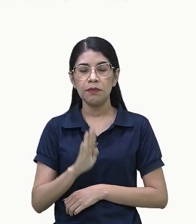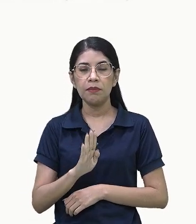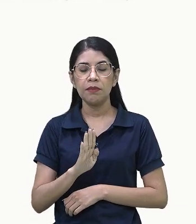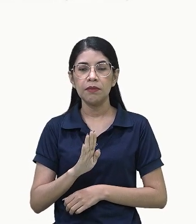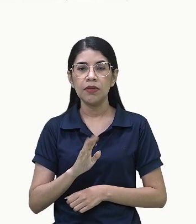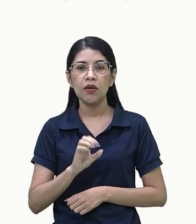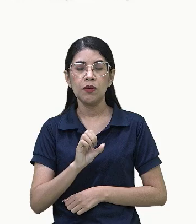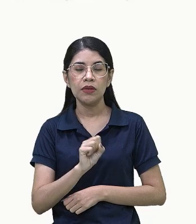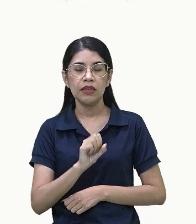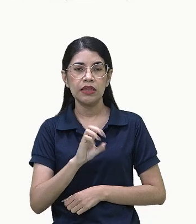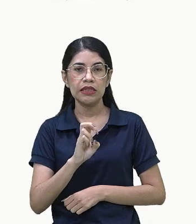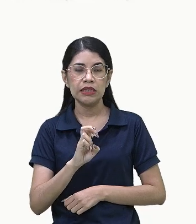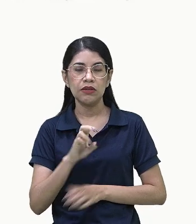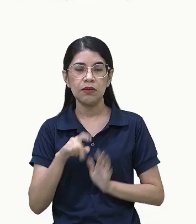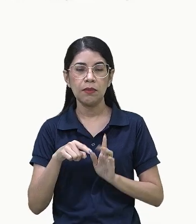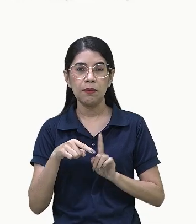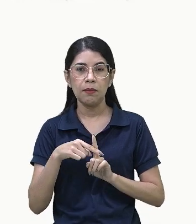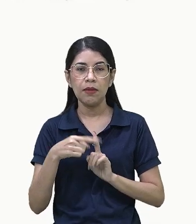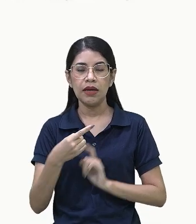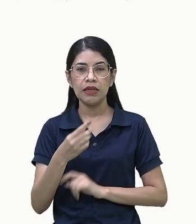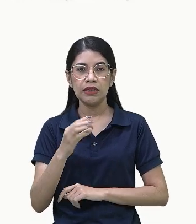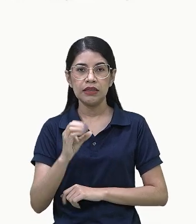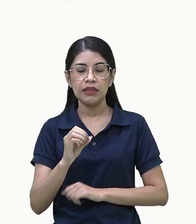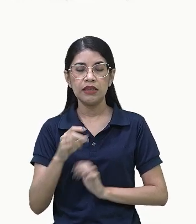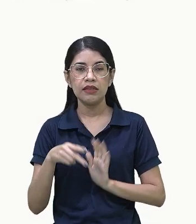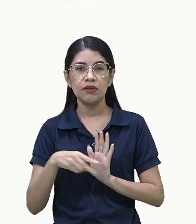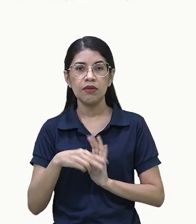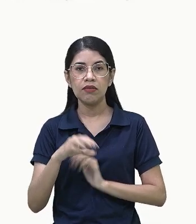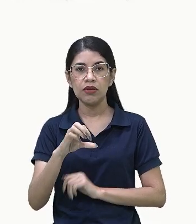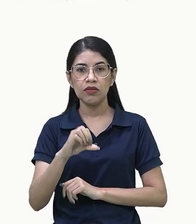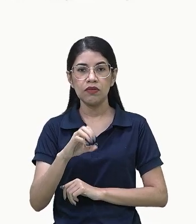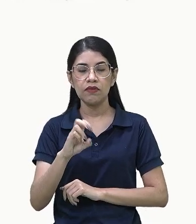85 mais 10, que nos dá um total de